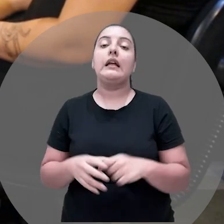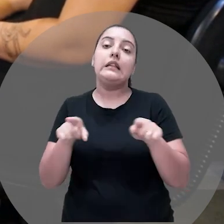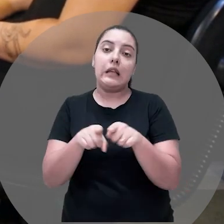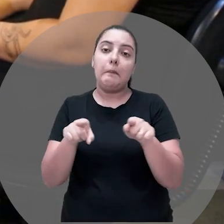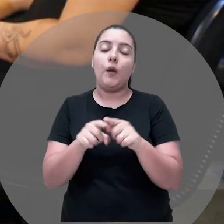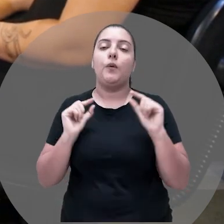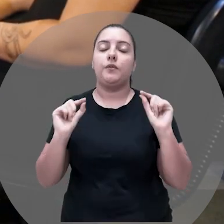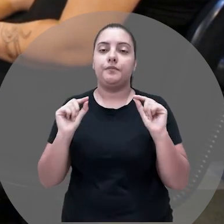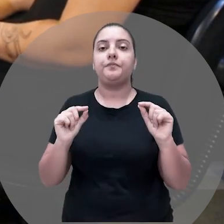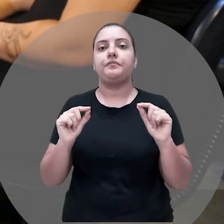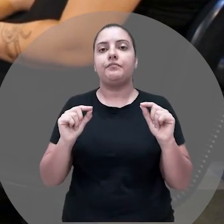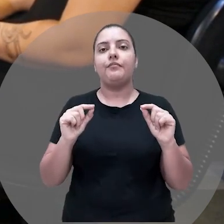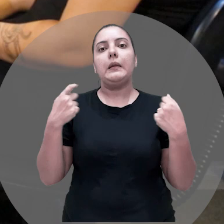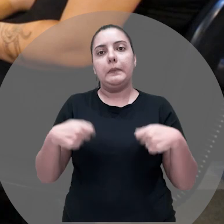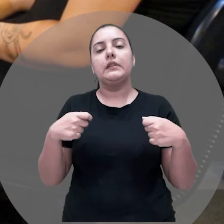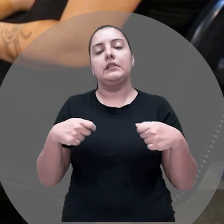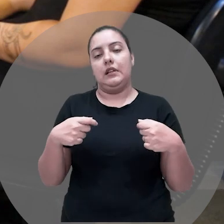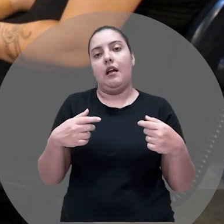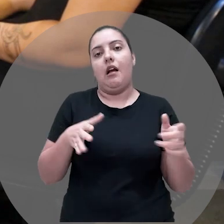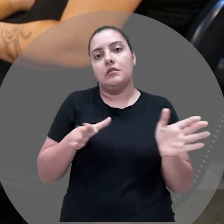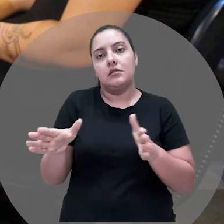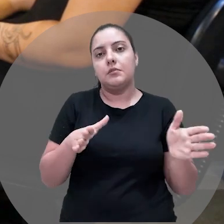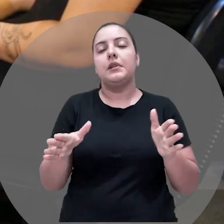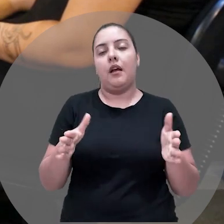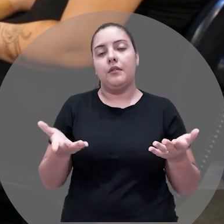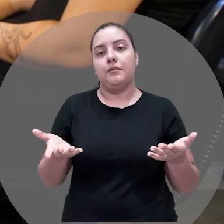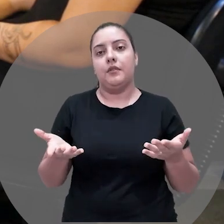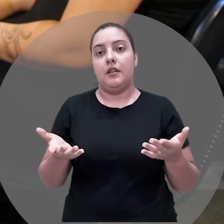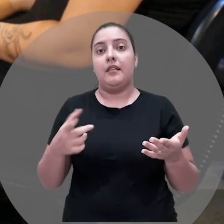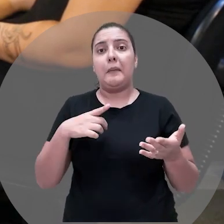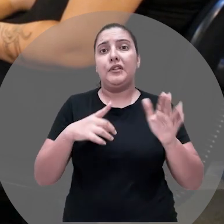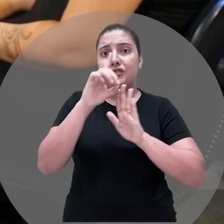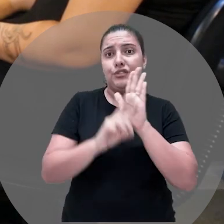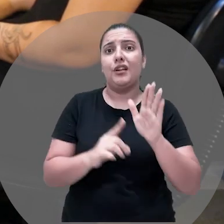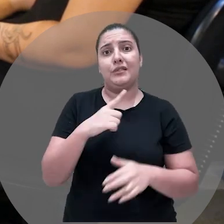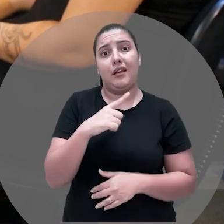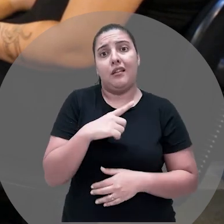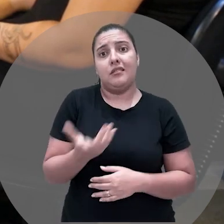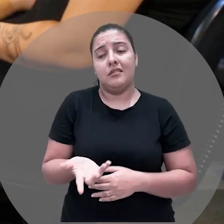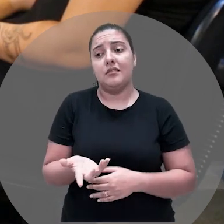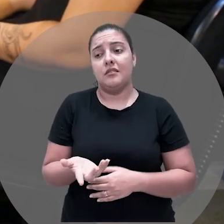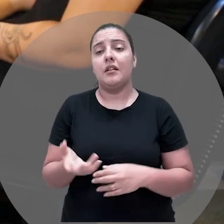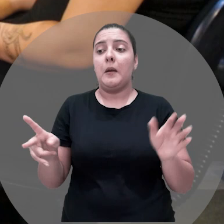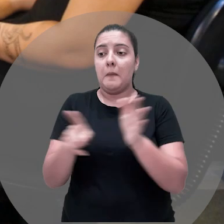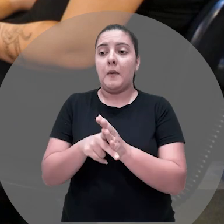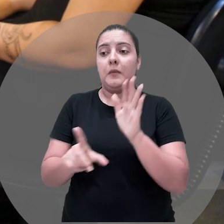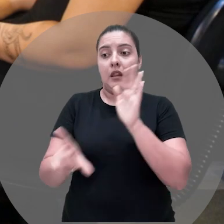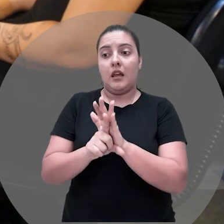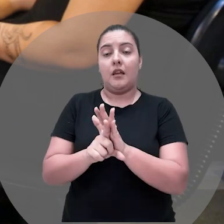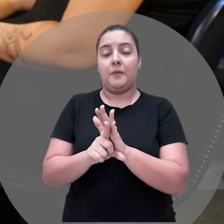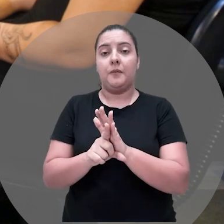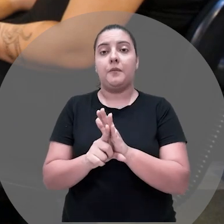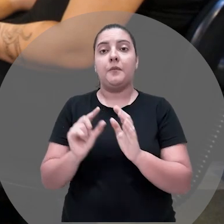a gente falando sobre isso né é a acessibilidade né e é um direito né e é